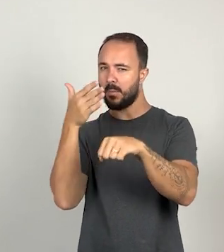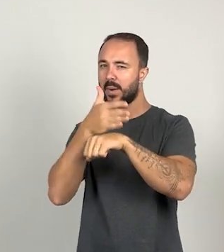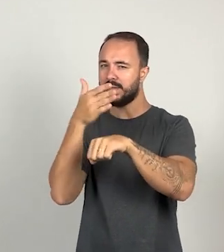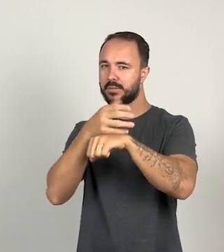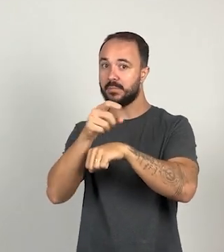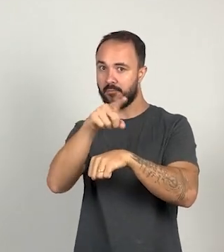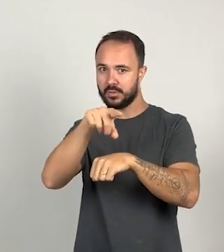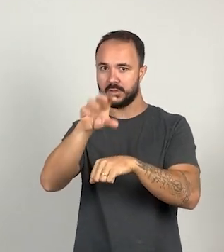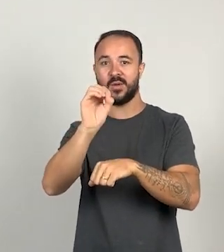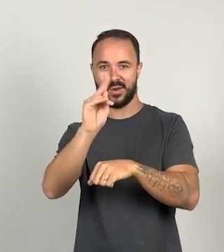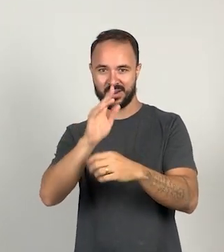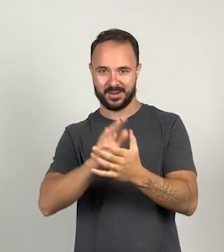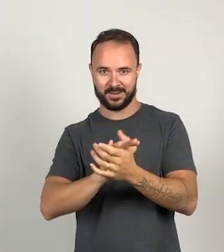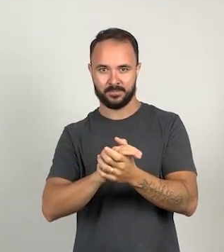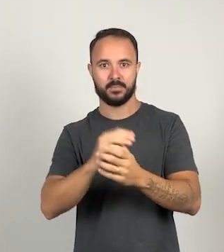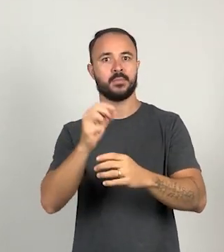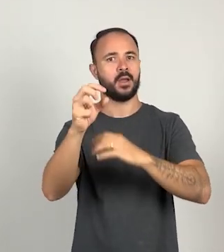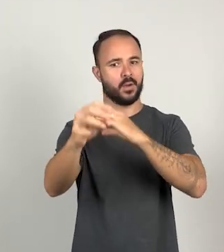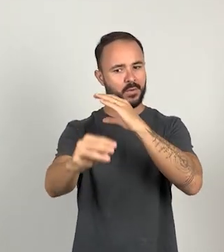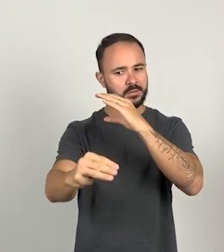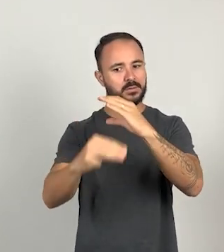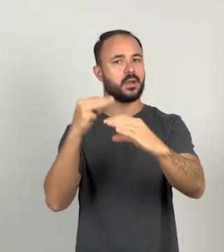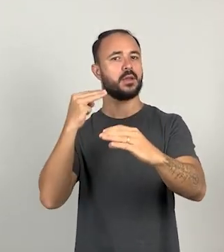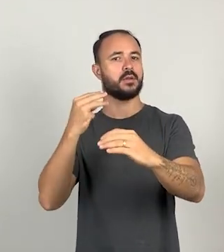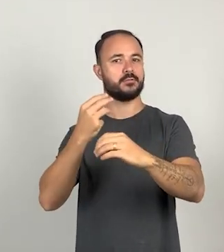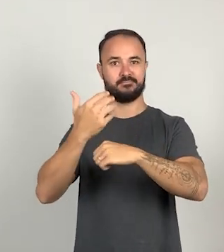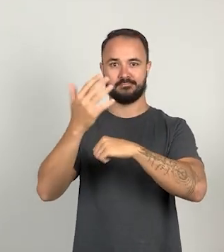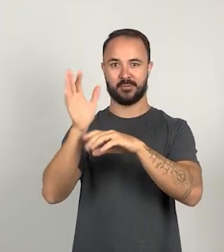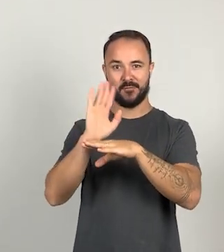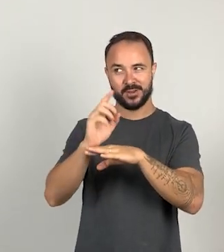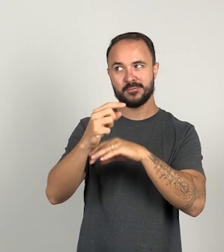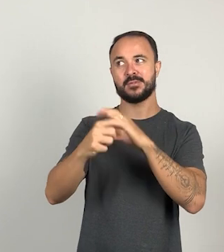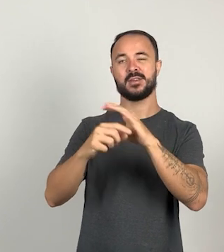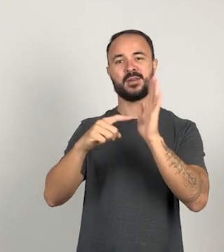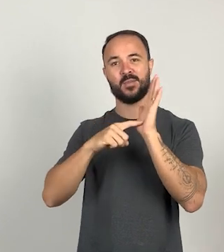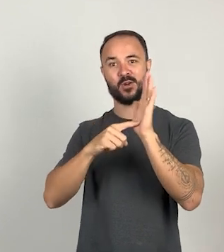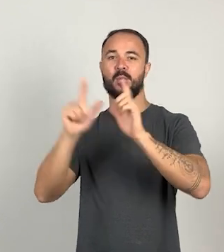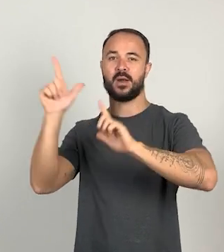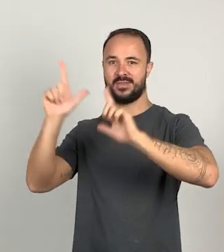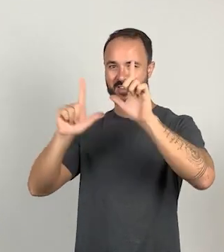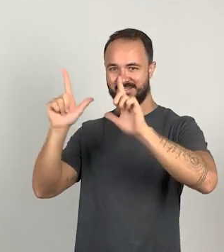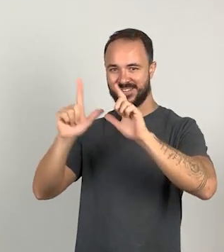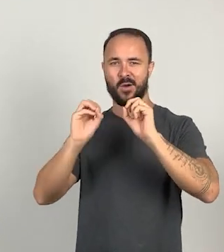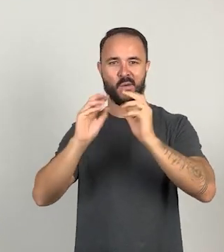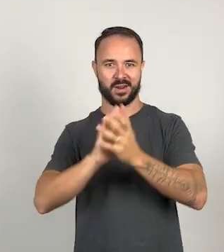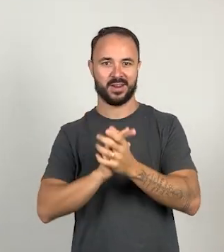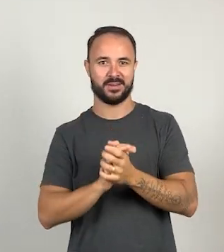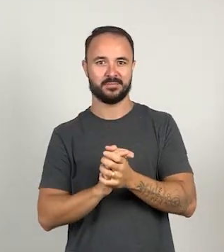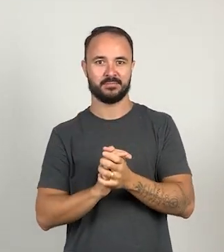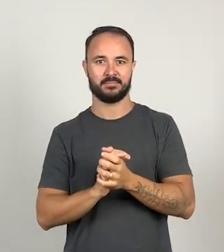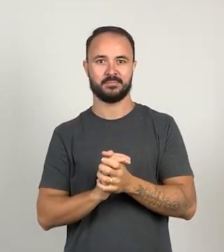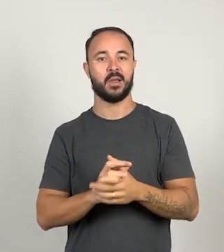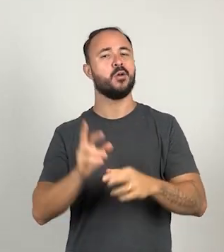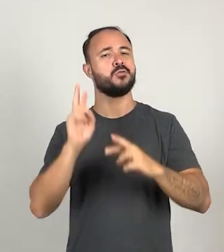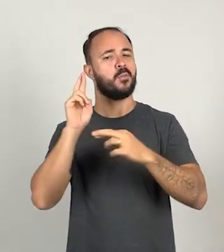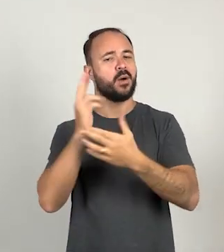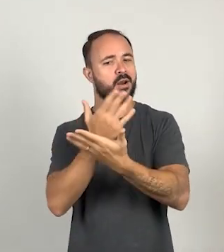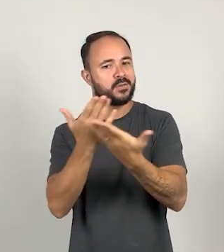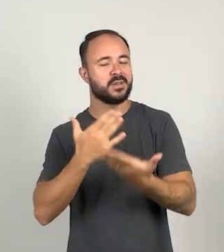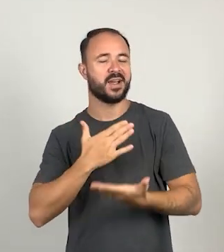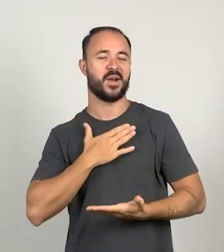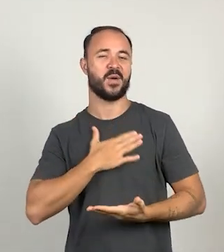todos. Não esqueça de enviar vídeos aqui para a TV Educa Eats. Espero que vocês tenham